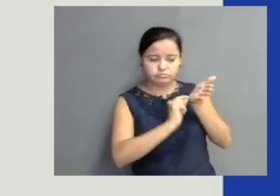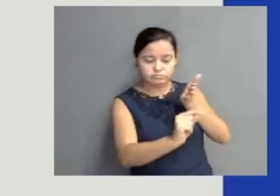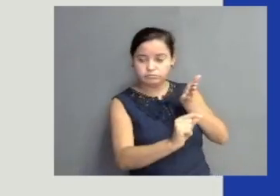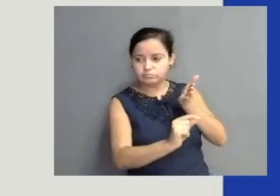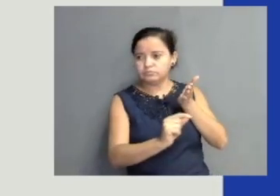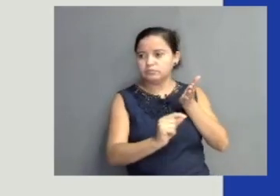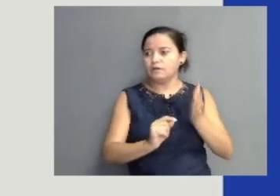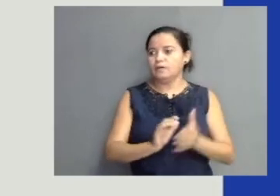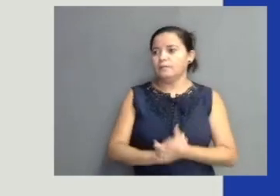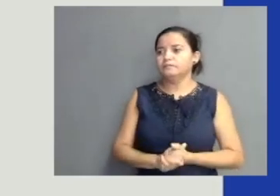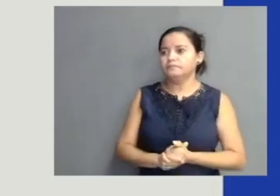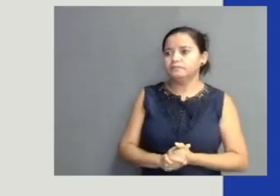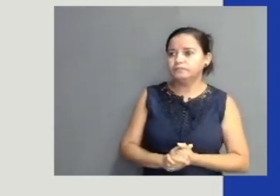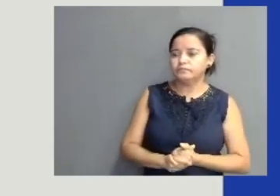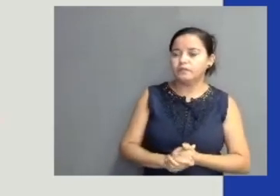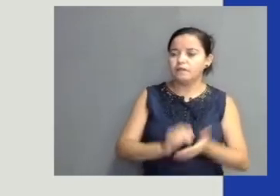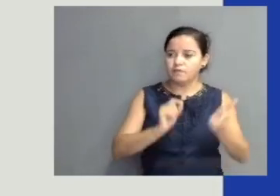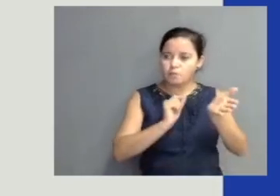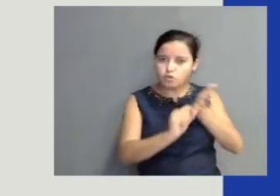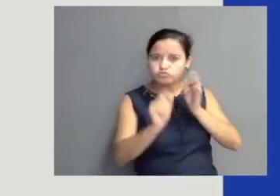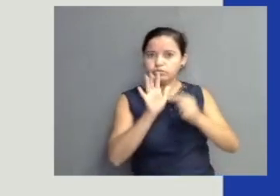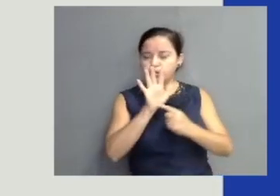Miudeza. Vamos passando.